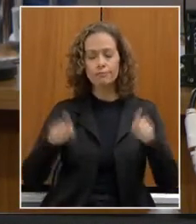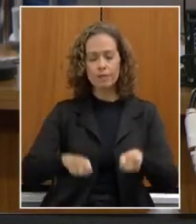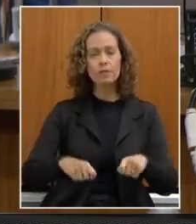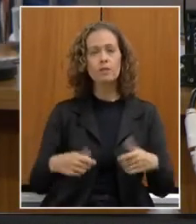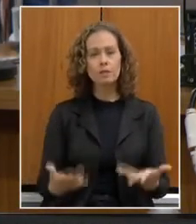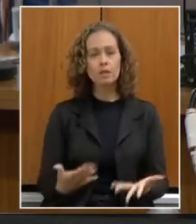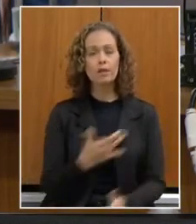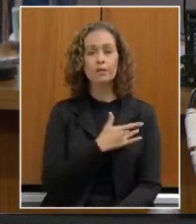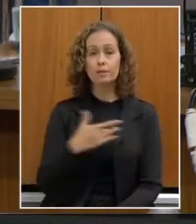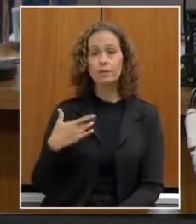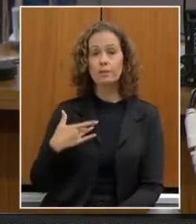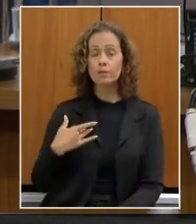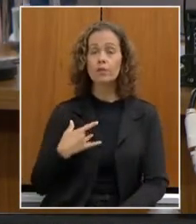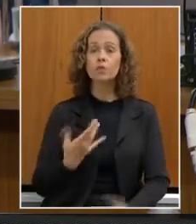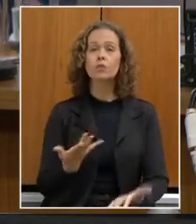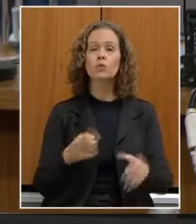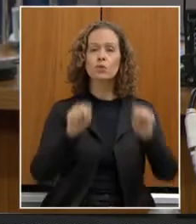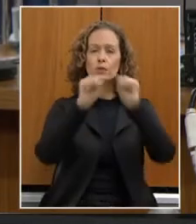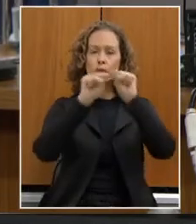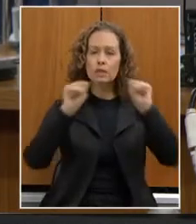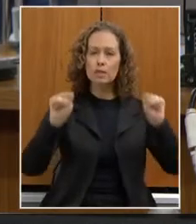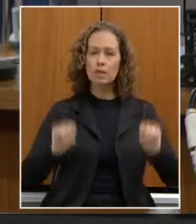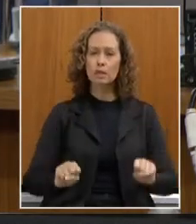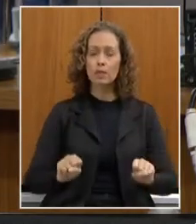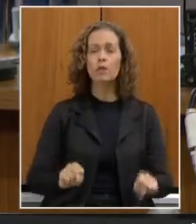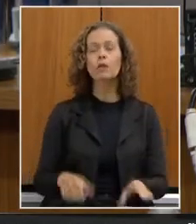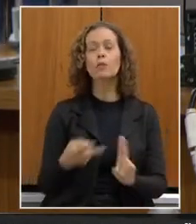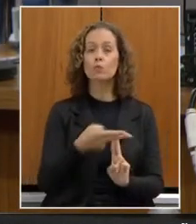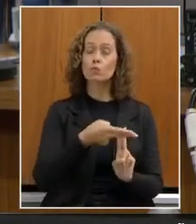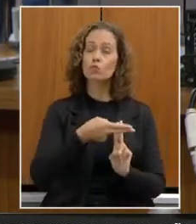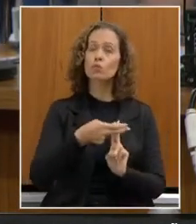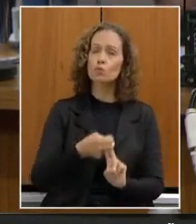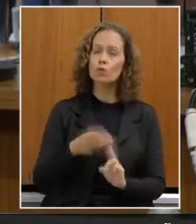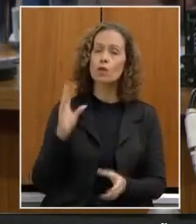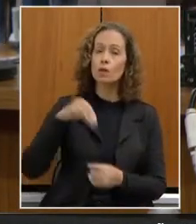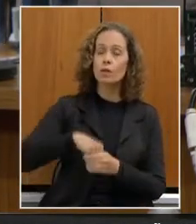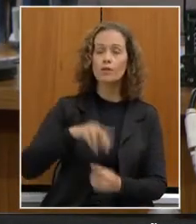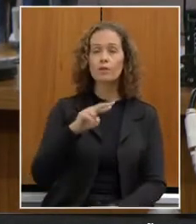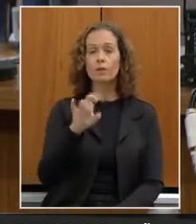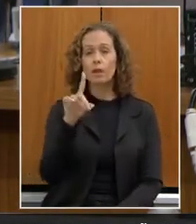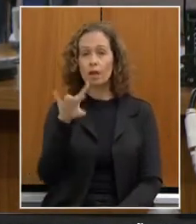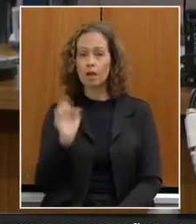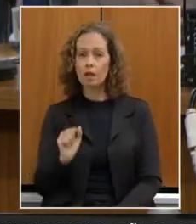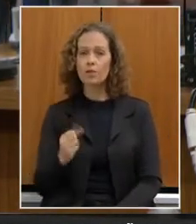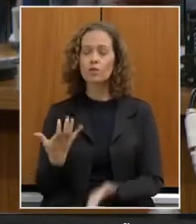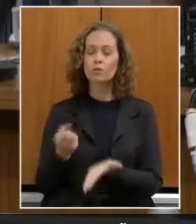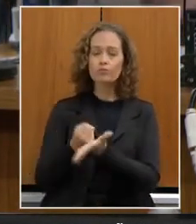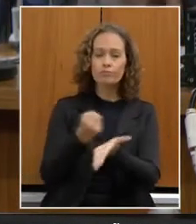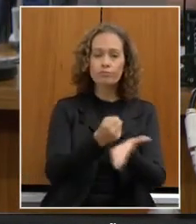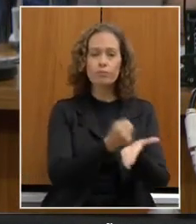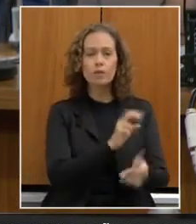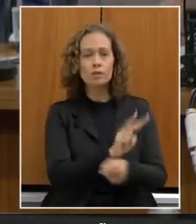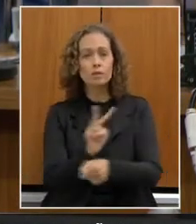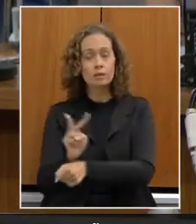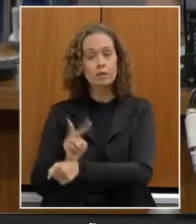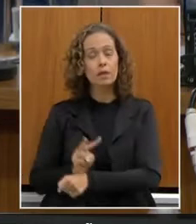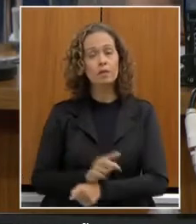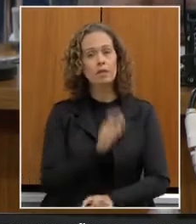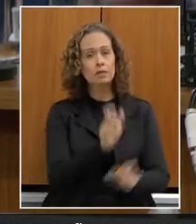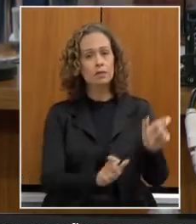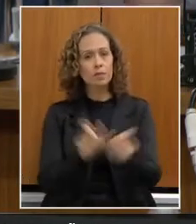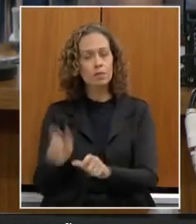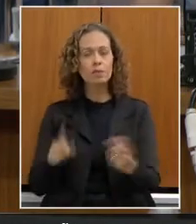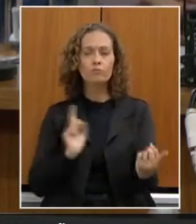incorporando também o SUS nessa rede para atendimento às pessoas e quando eu falo de indicadores